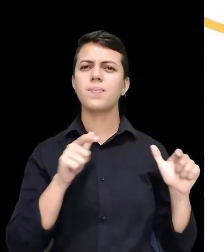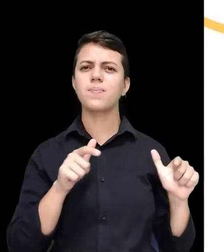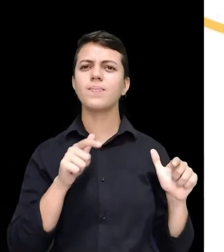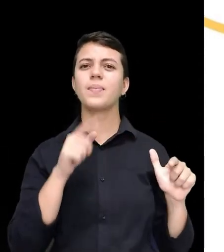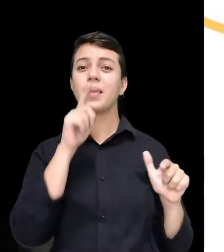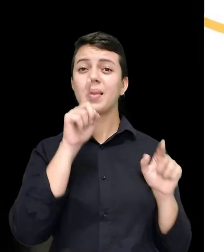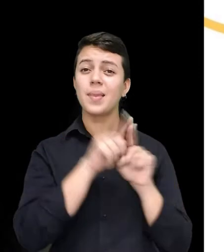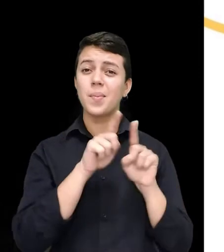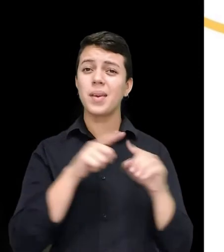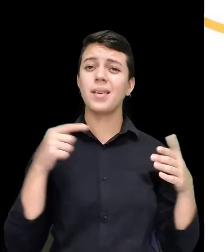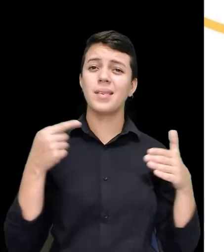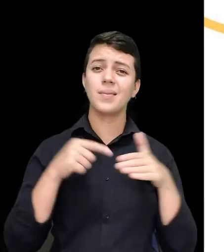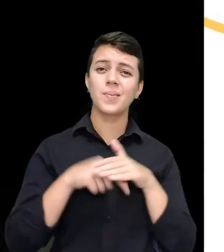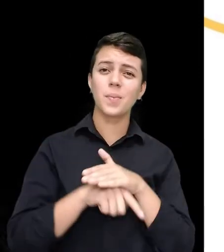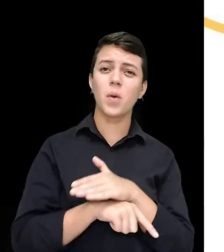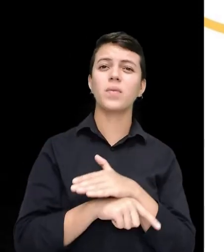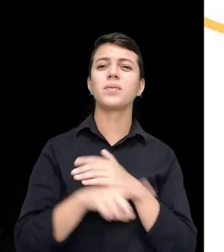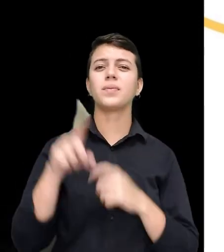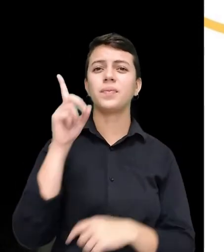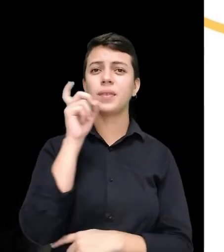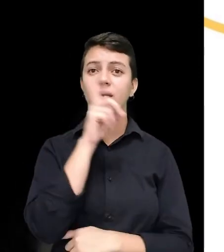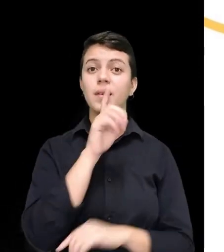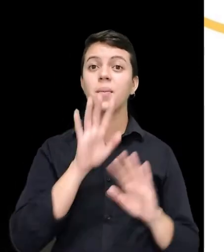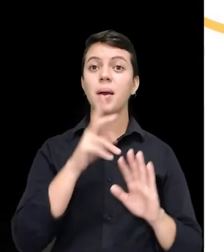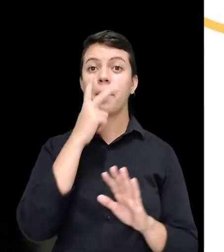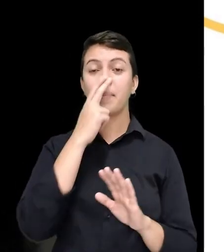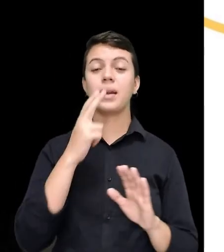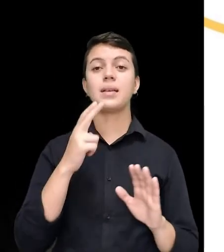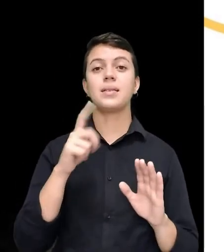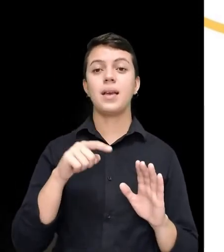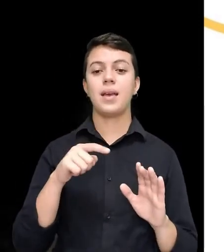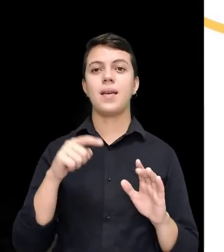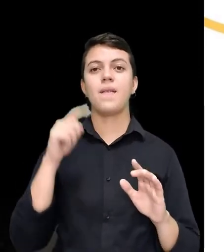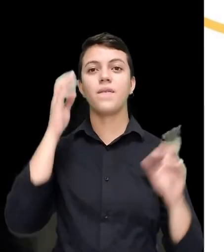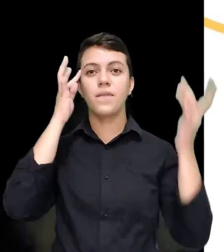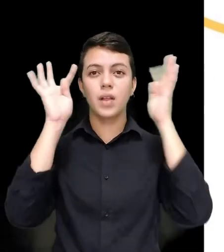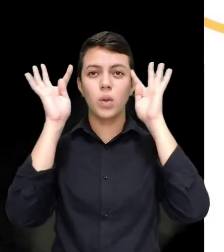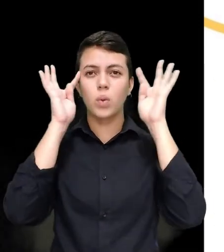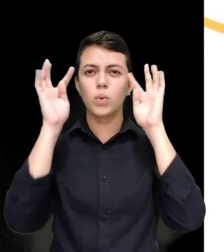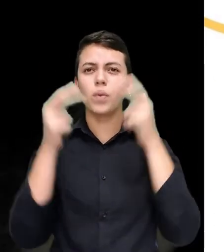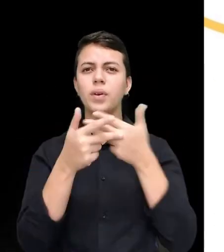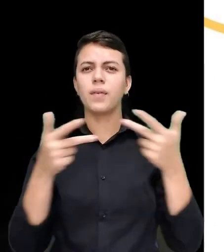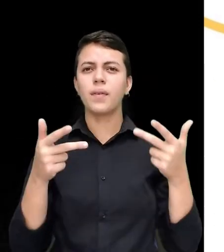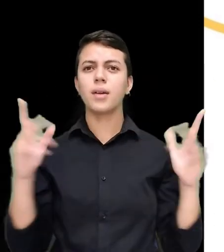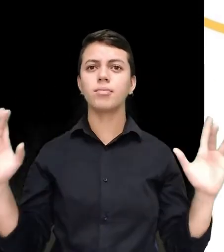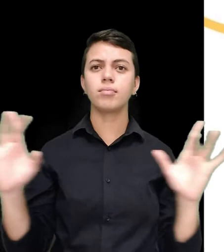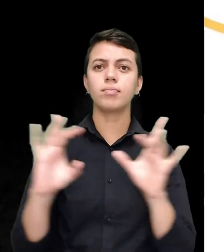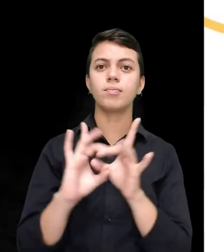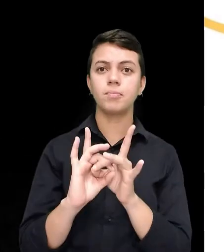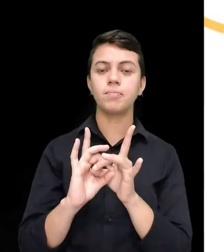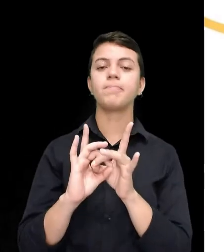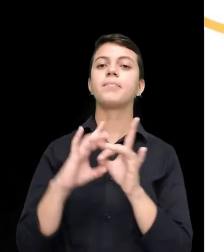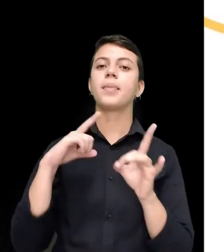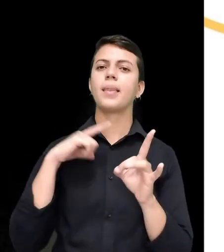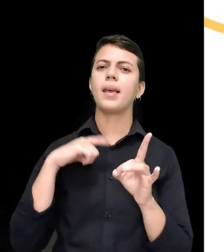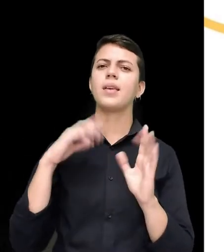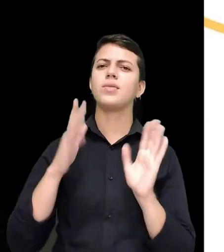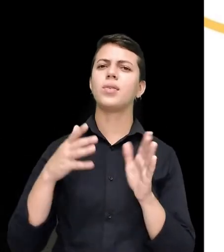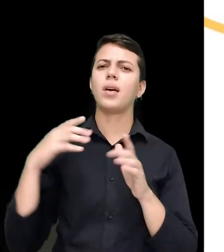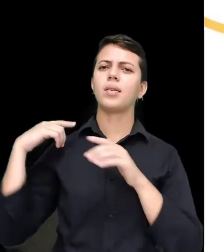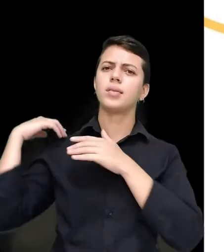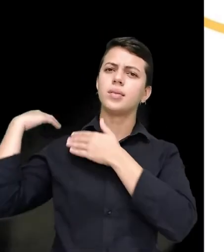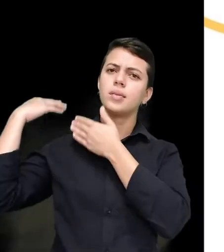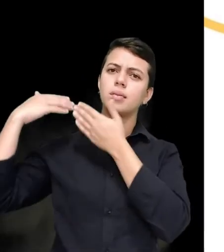que baseia-se aí em um conjunto de conhecimentos e filosofias formuladas ao longo do